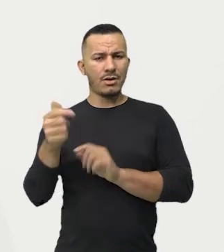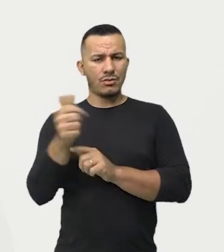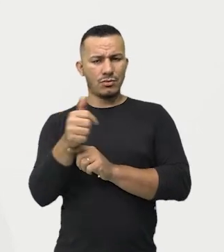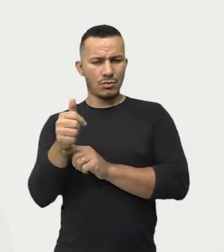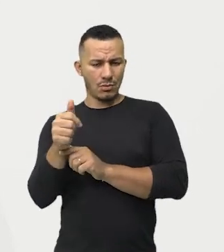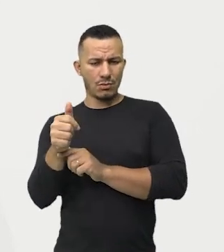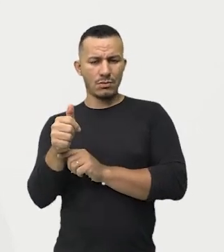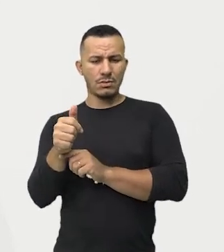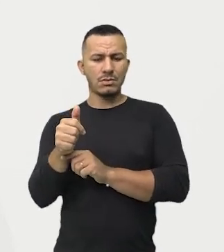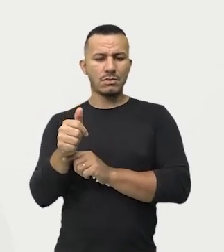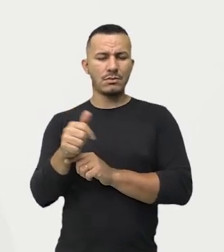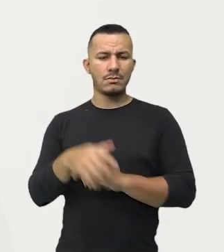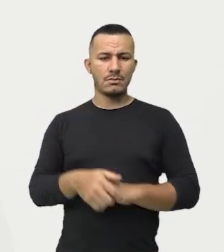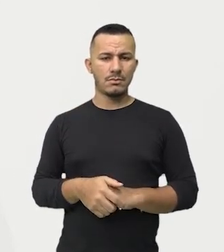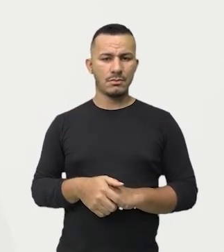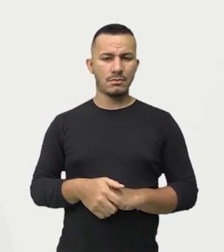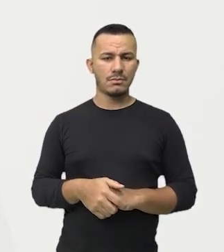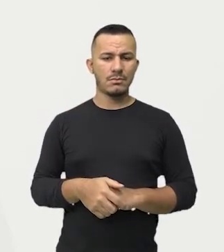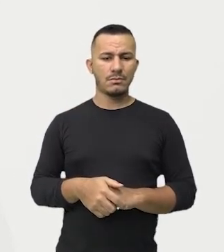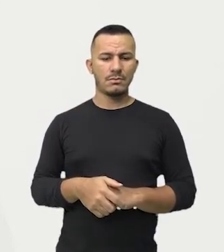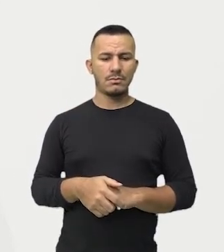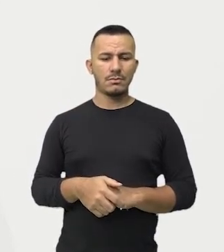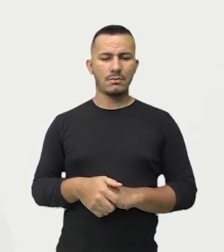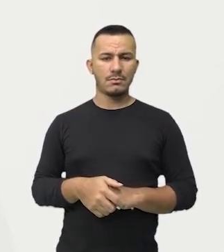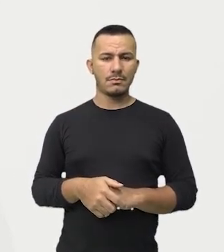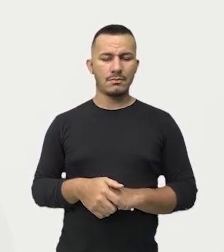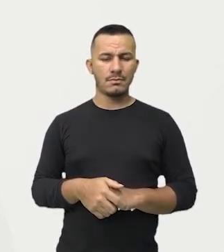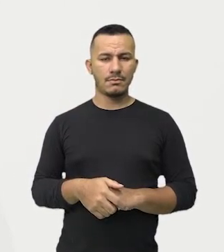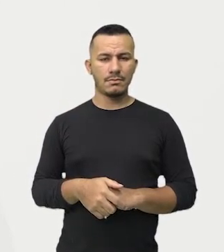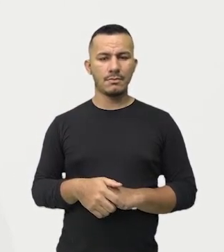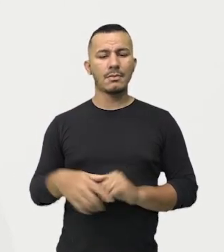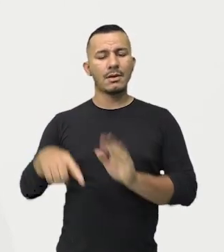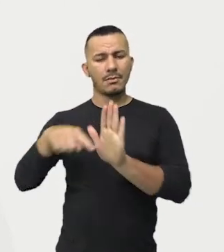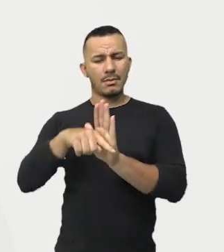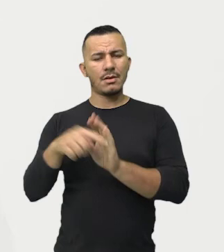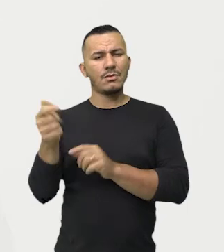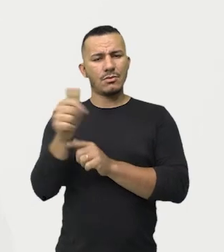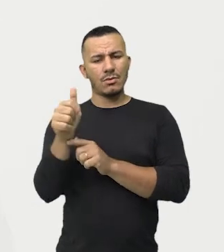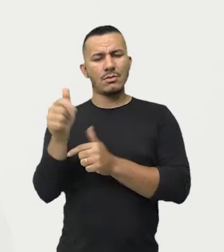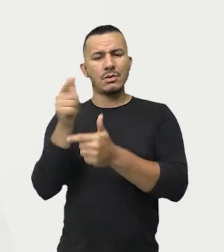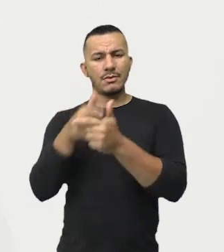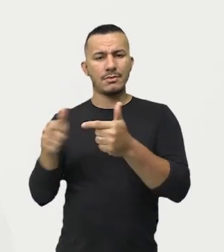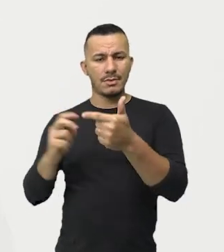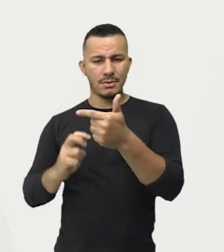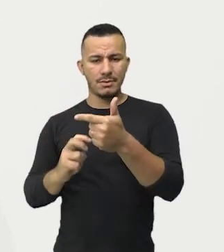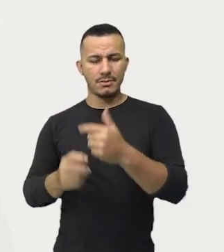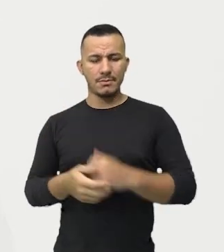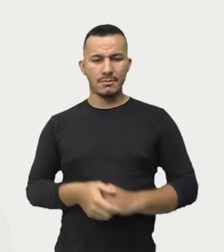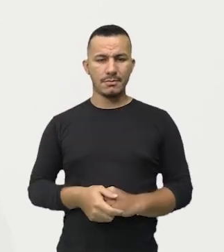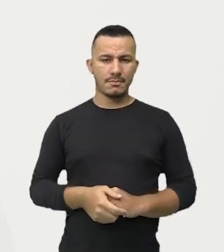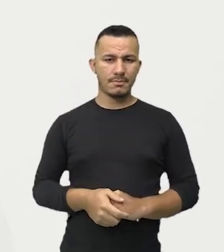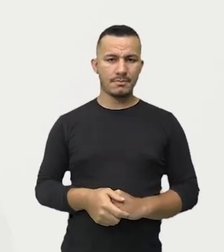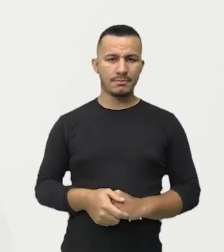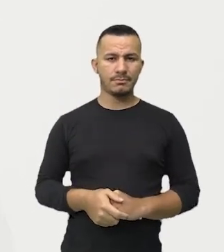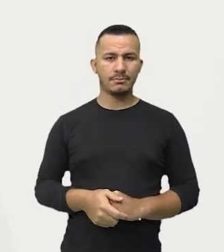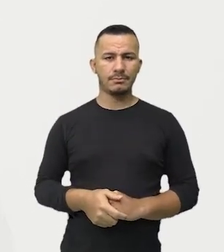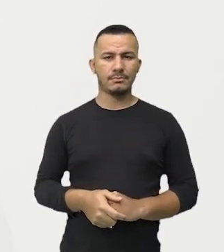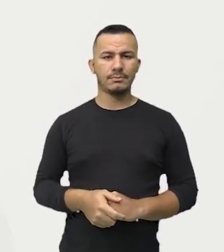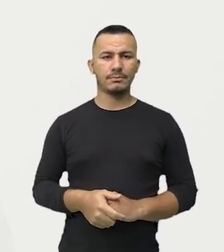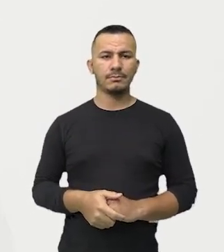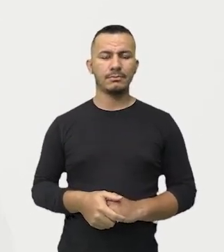11, vou voltar aqui rapidinho, menos 11 sobre 5. Menos 11